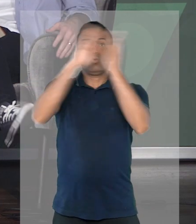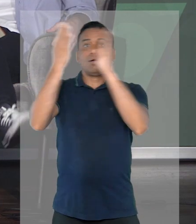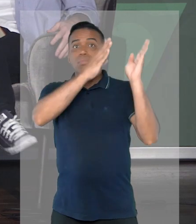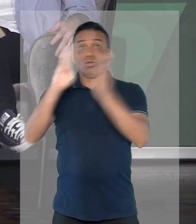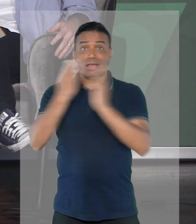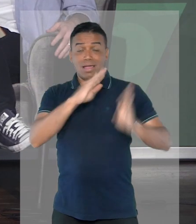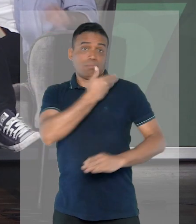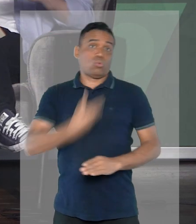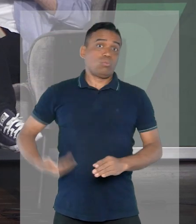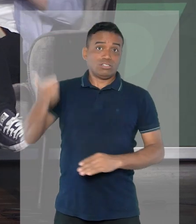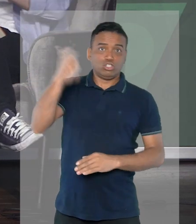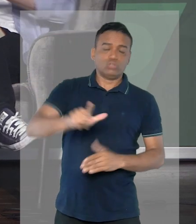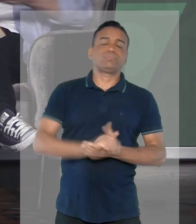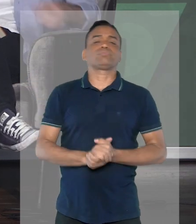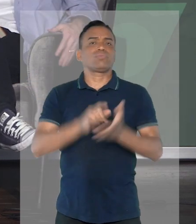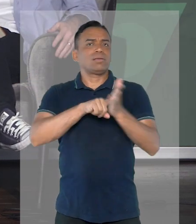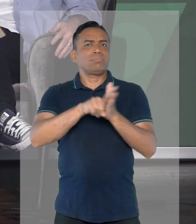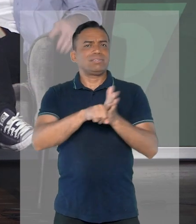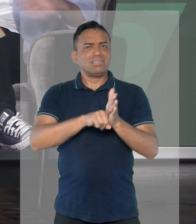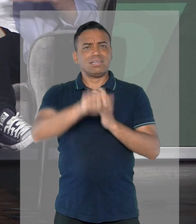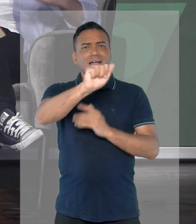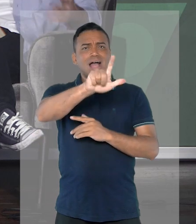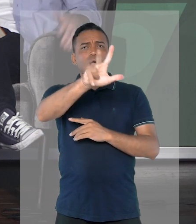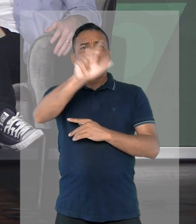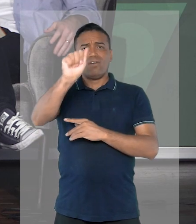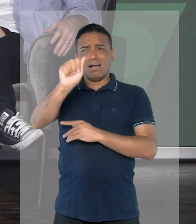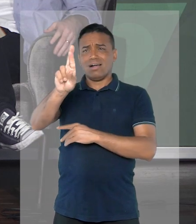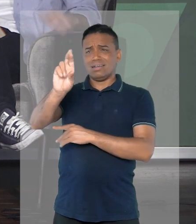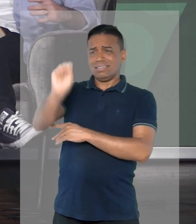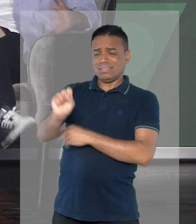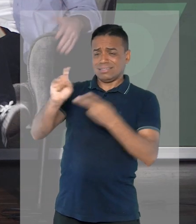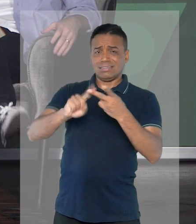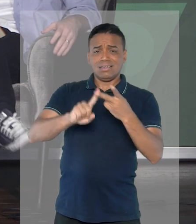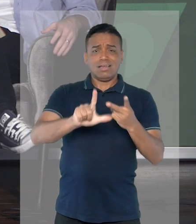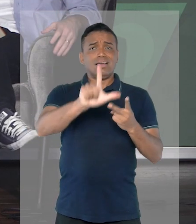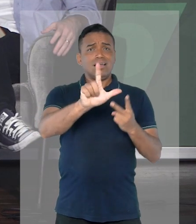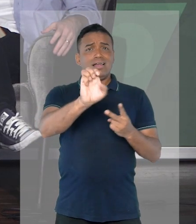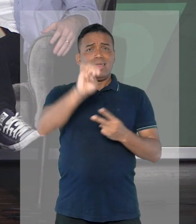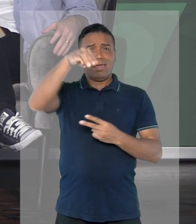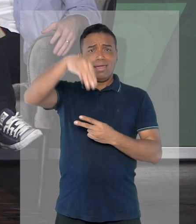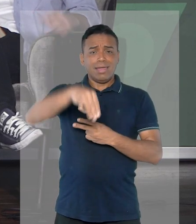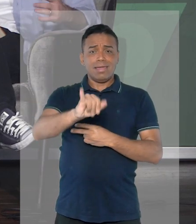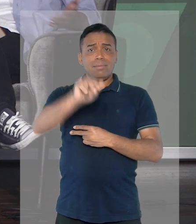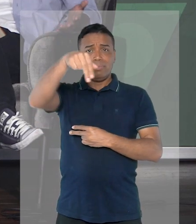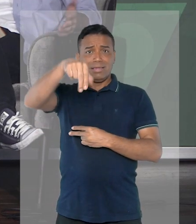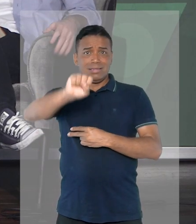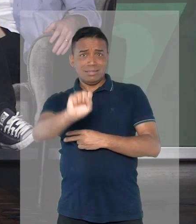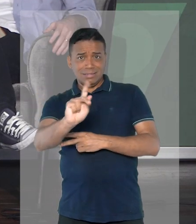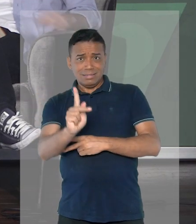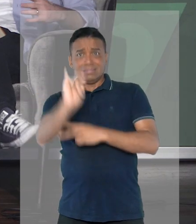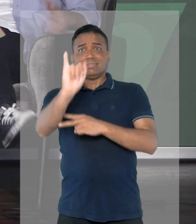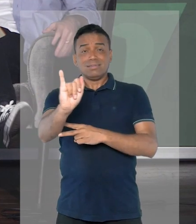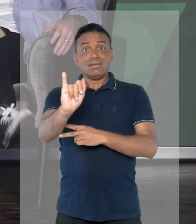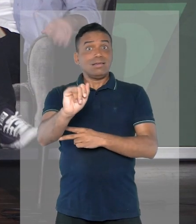retomando a biblioteca. Eu acho que a pesquisa sobre o Álvares, a pesquisa sobre o Leminski devem muito à biblioteca, né? A biblioteca da UFMG,